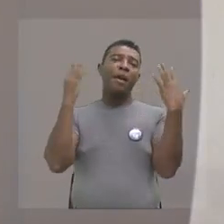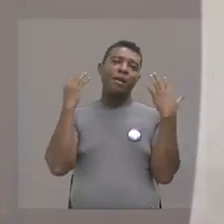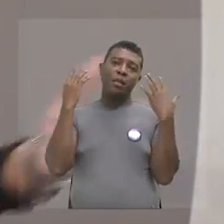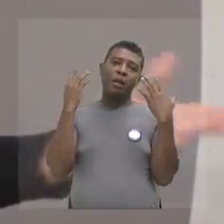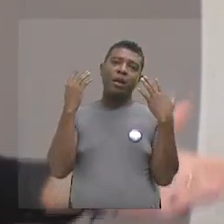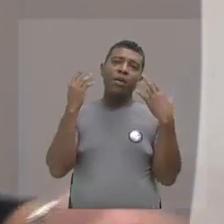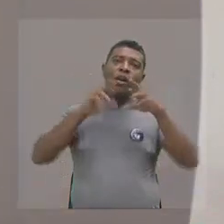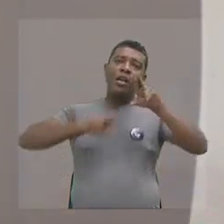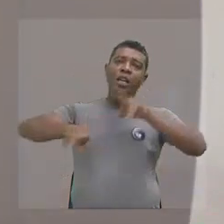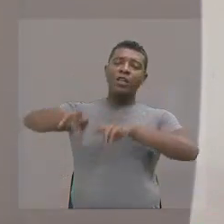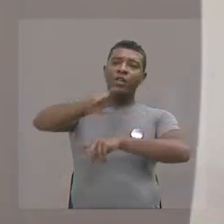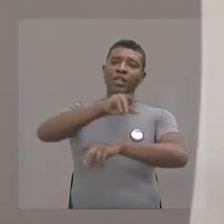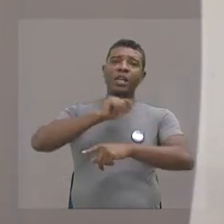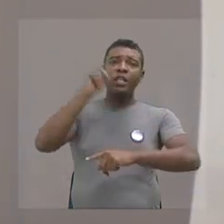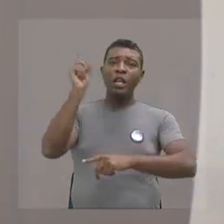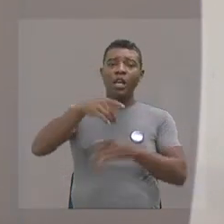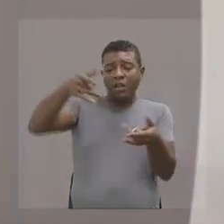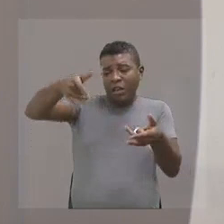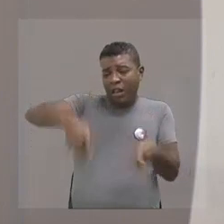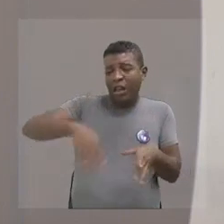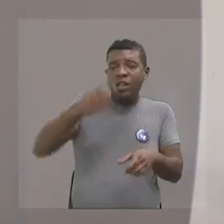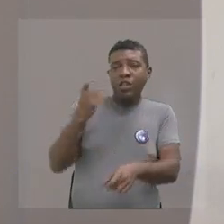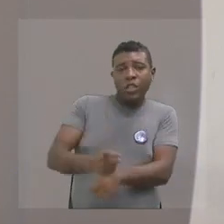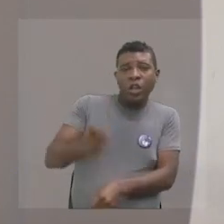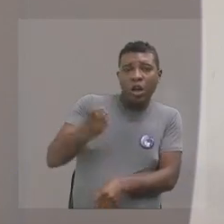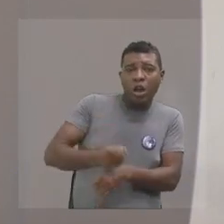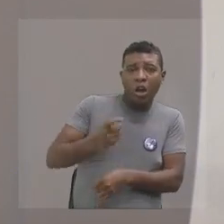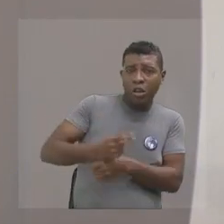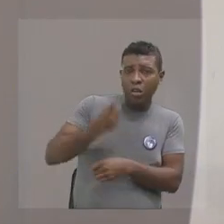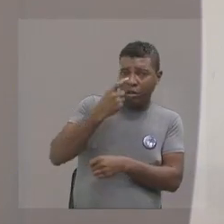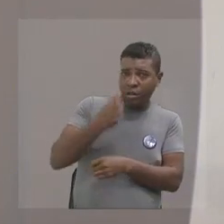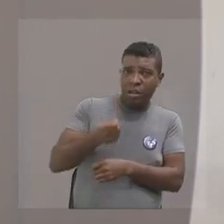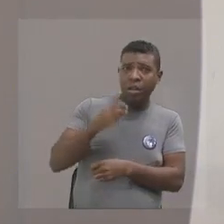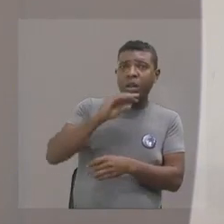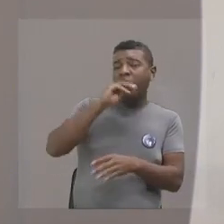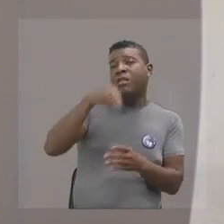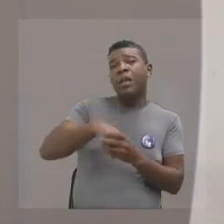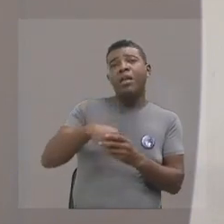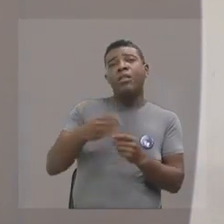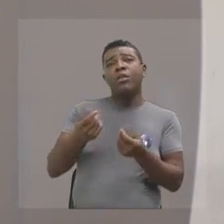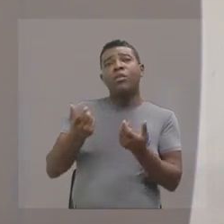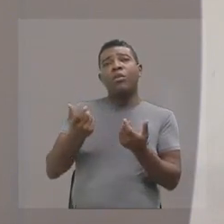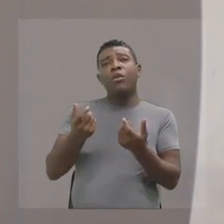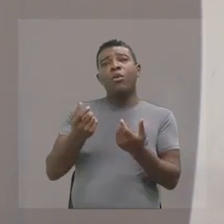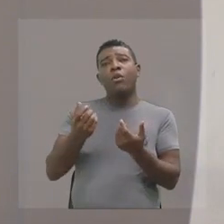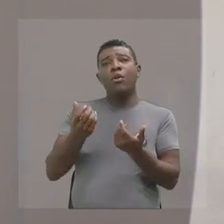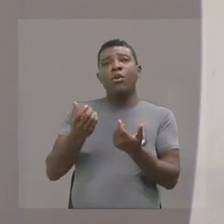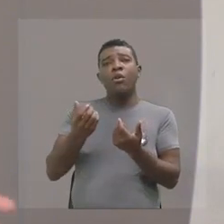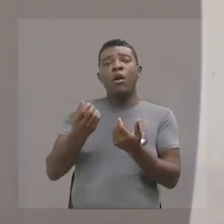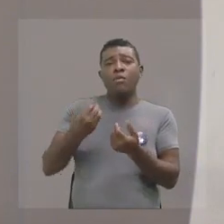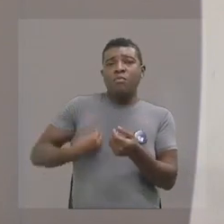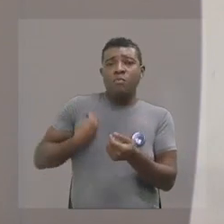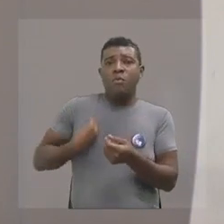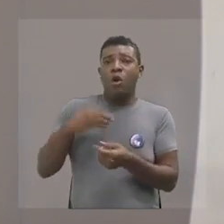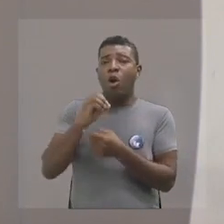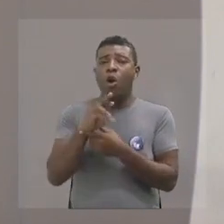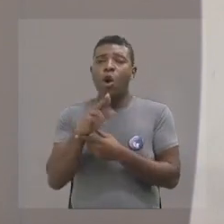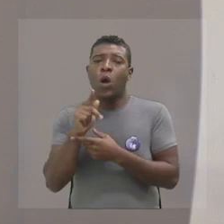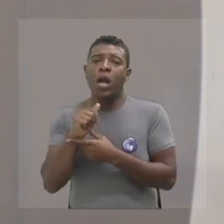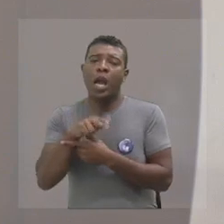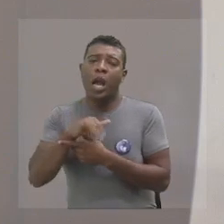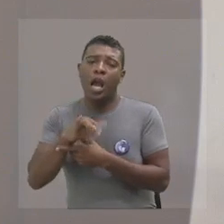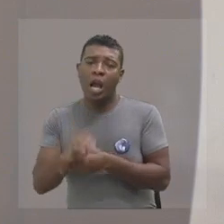diversos né seja através de resíduos sólidos na sua fração orgânica seja através recentemente Eu estava